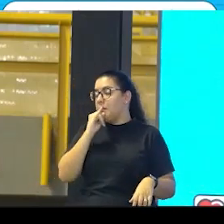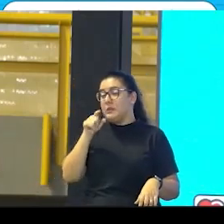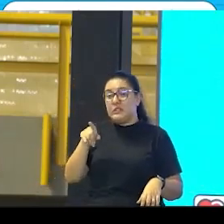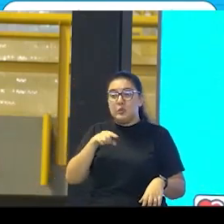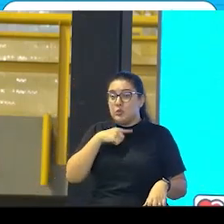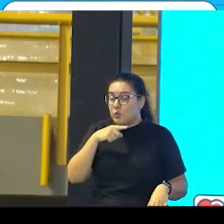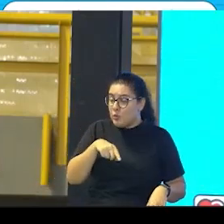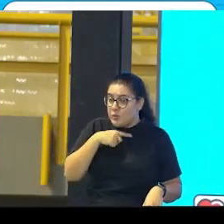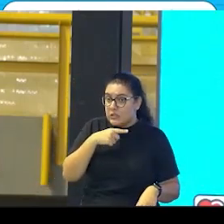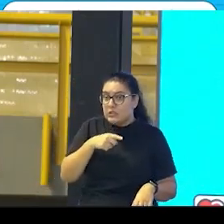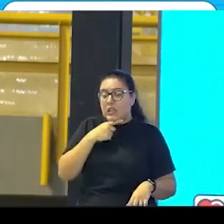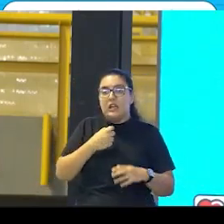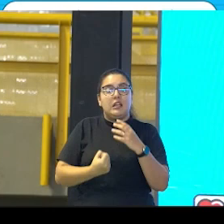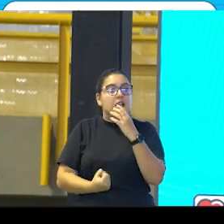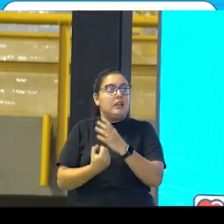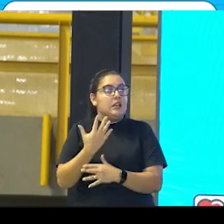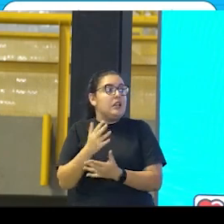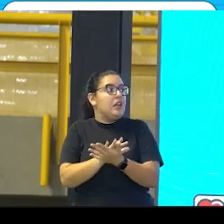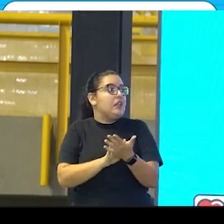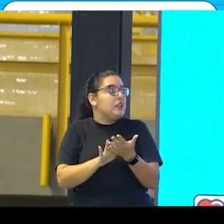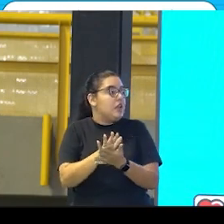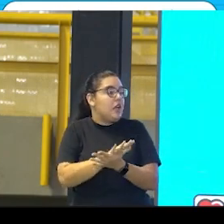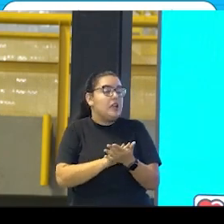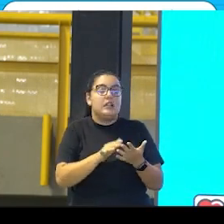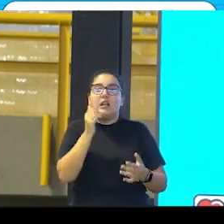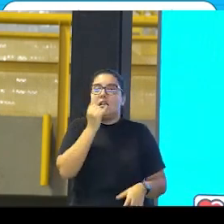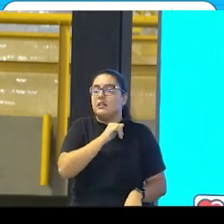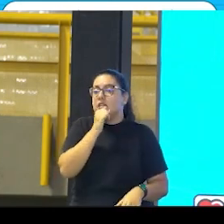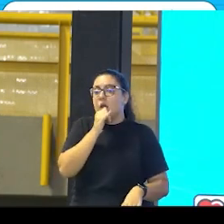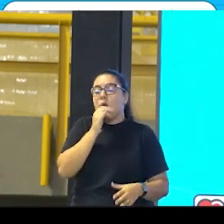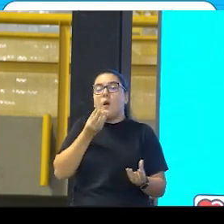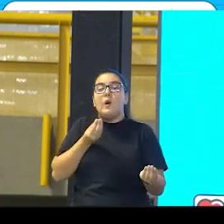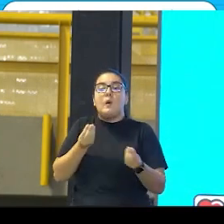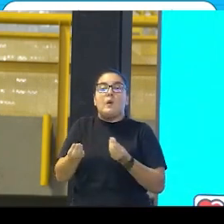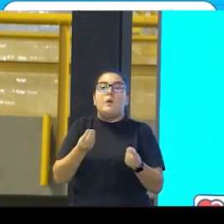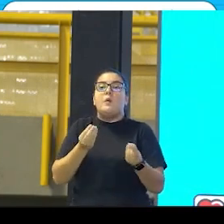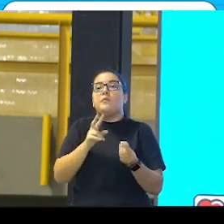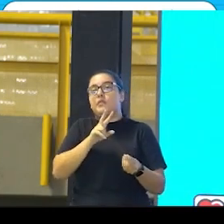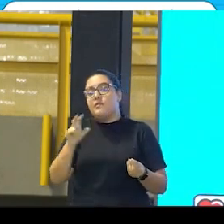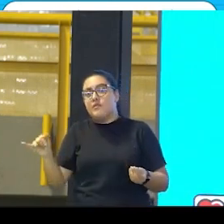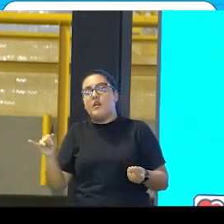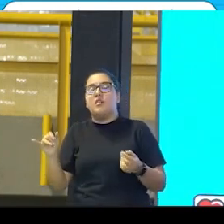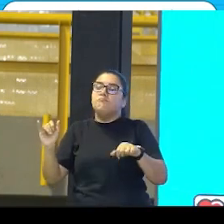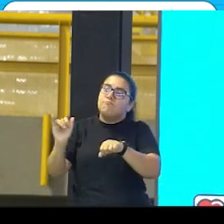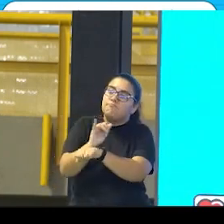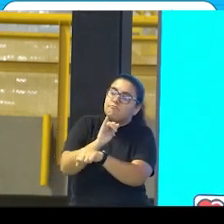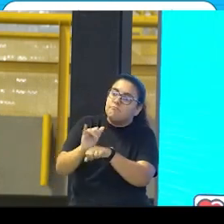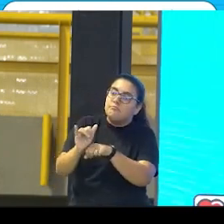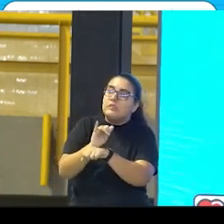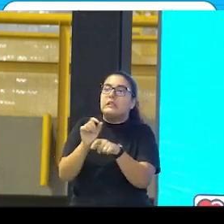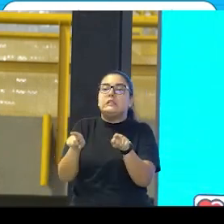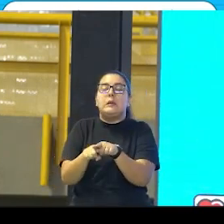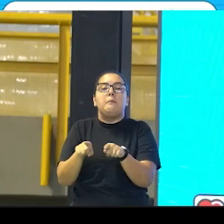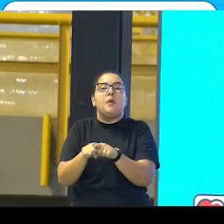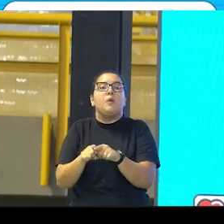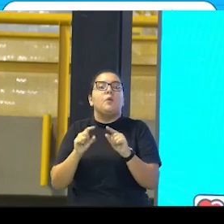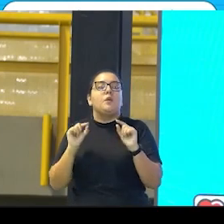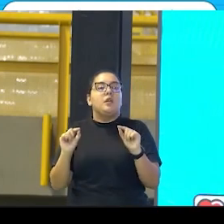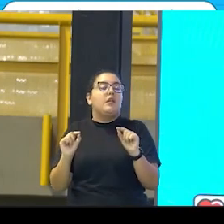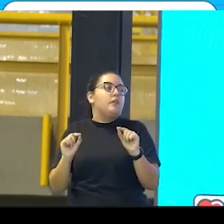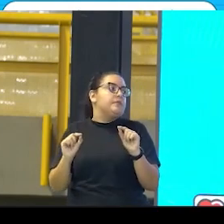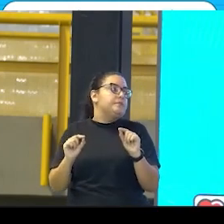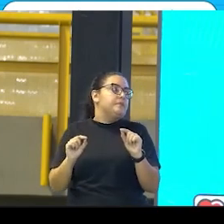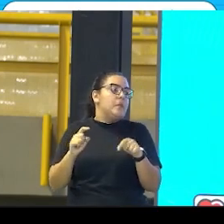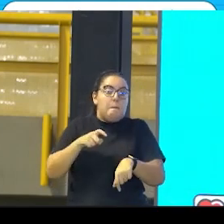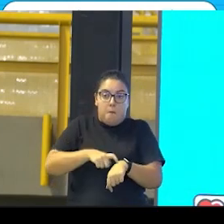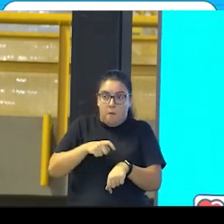tiver uma produção de energia, não há como a gente viabilizar nem mesmo